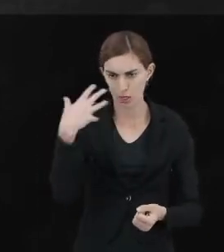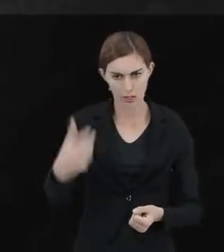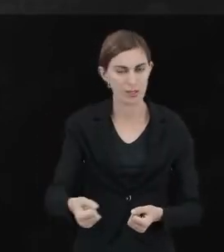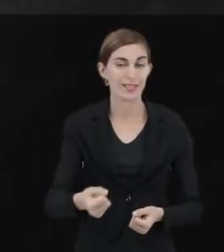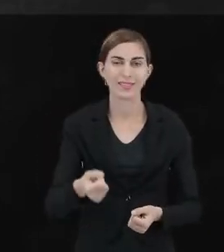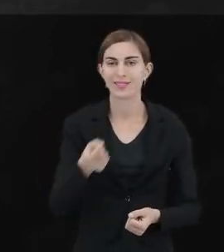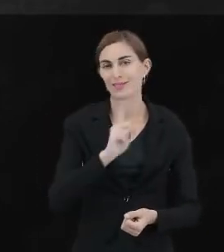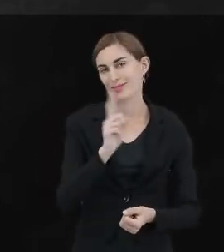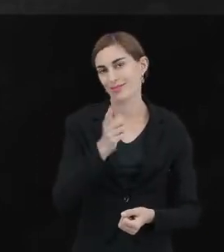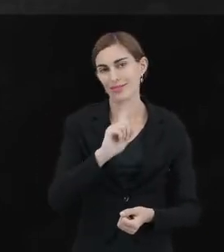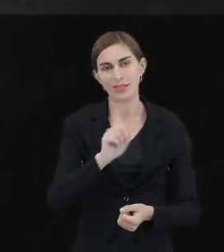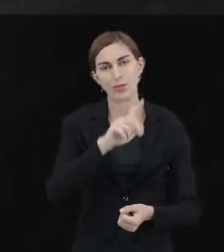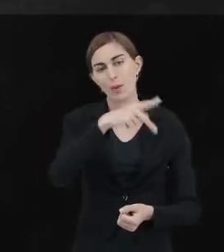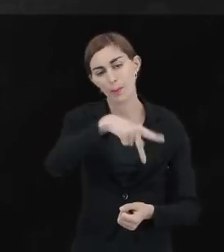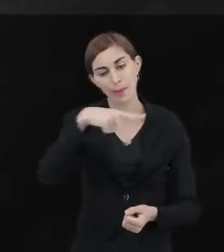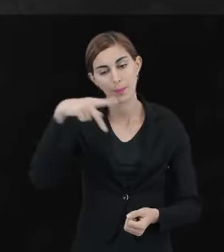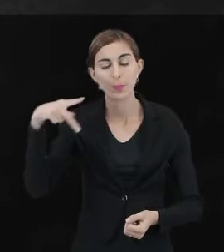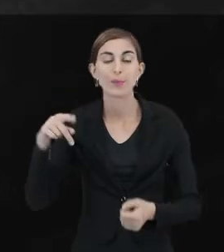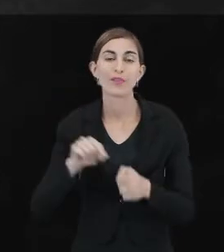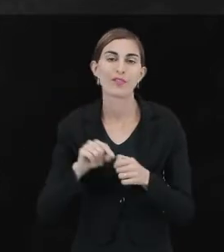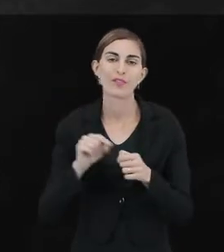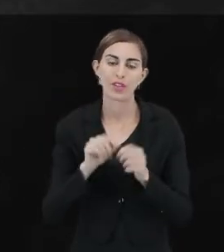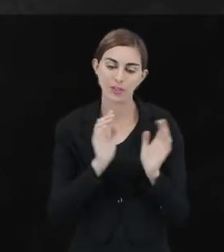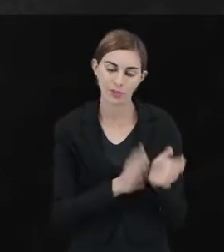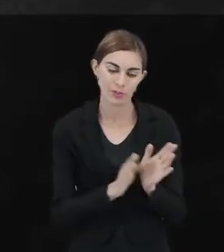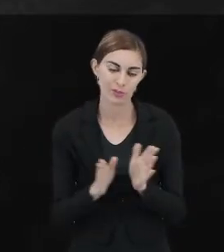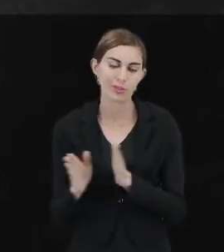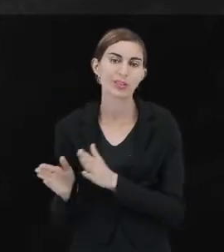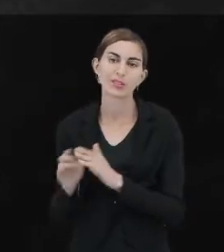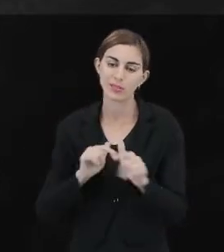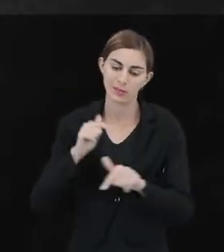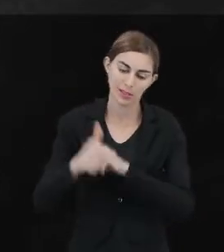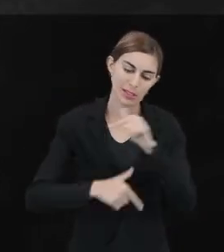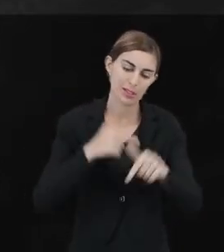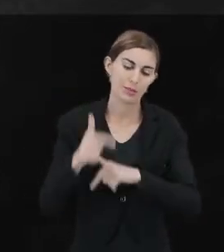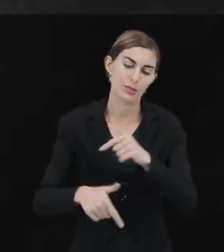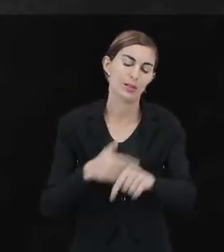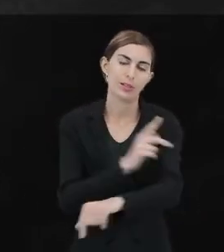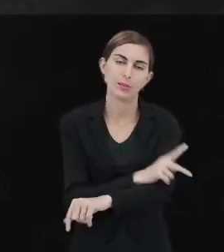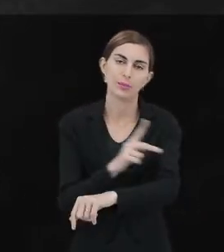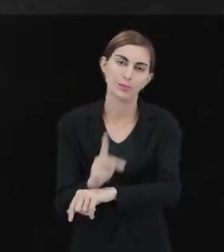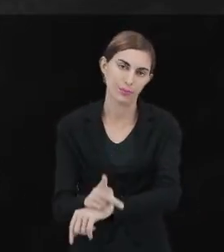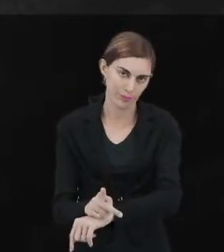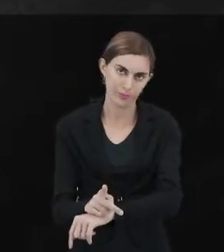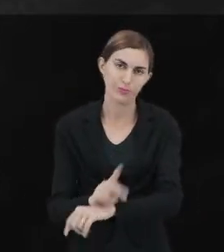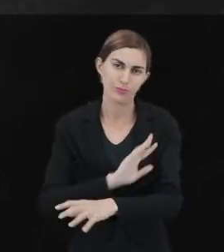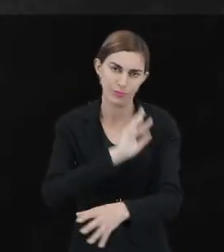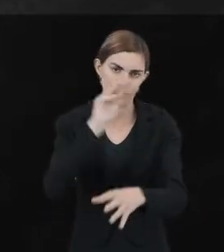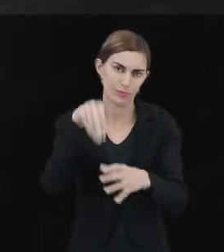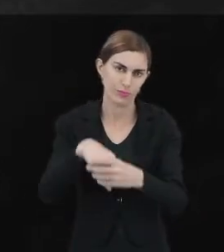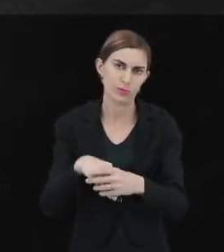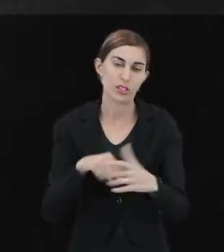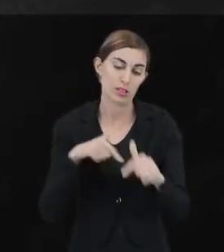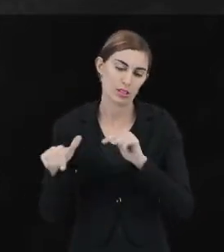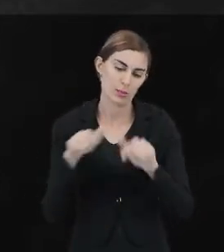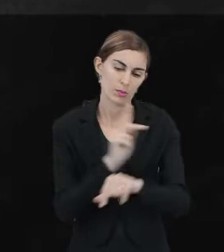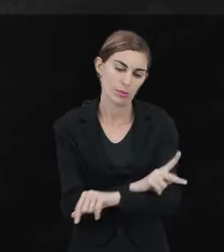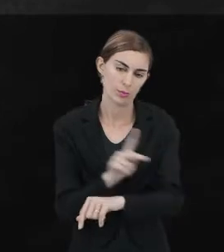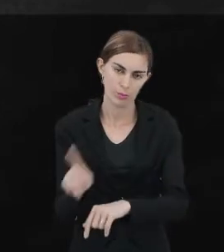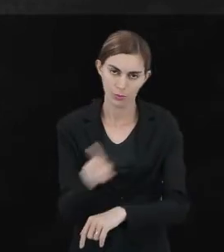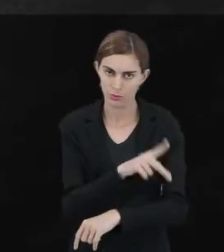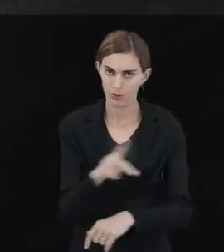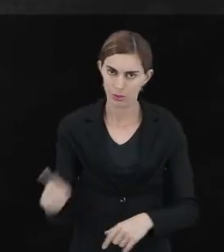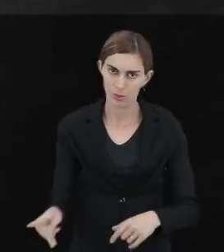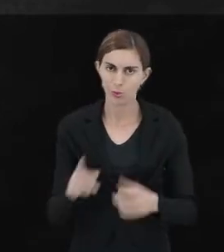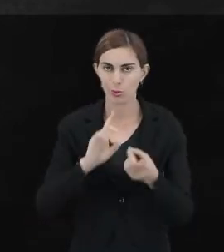concordam com tudo. O PPP se faz com a organização do trabalho pedagógico. Inclui o trabalho do